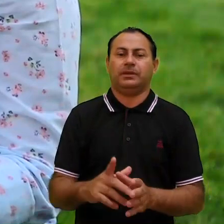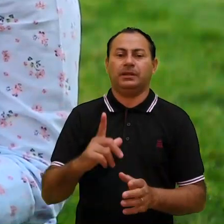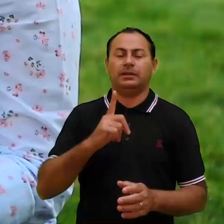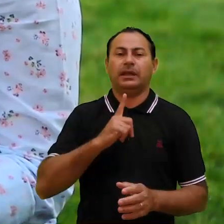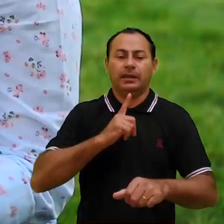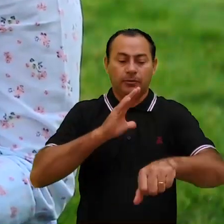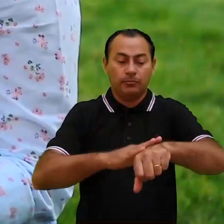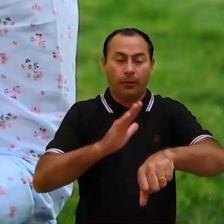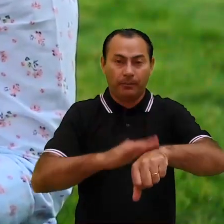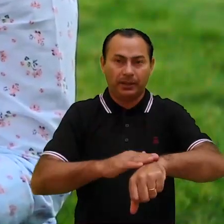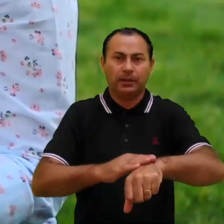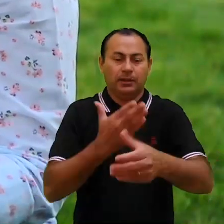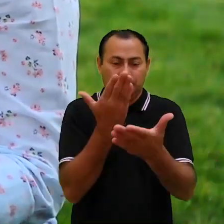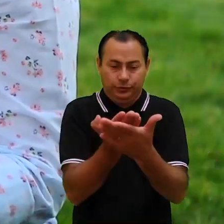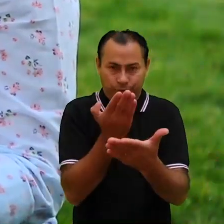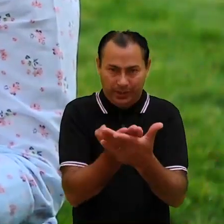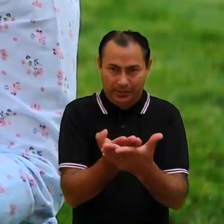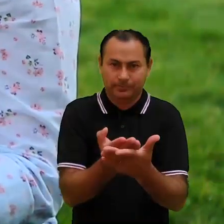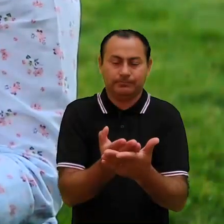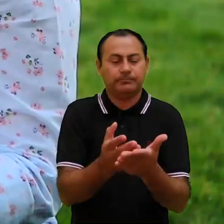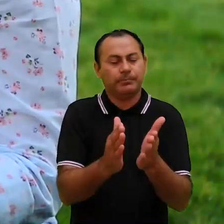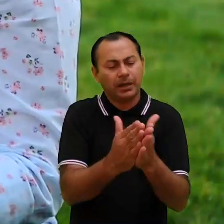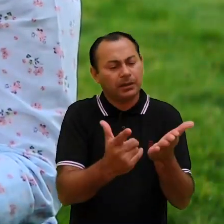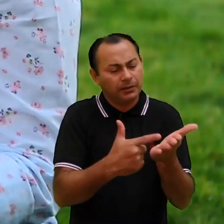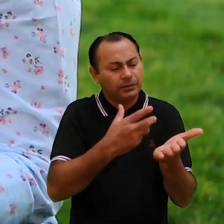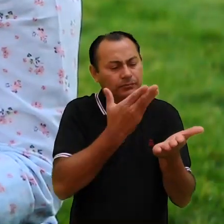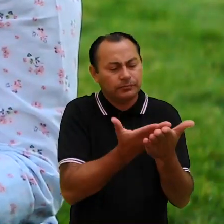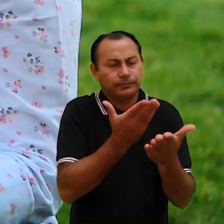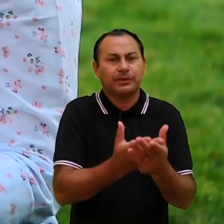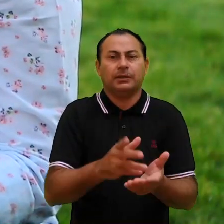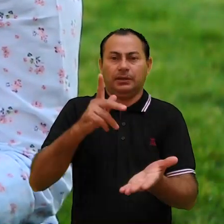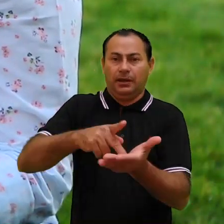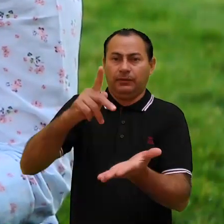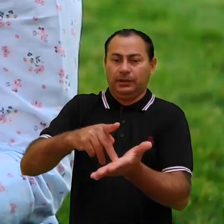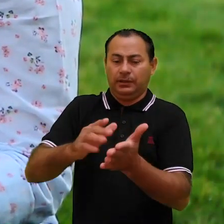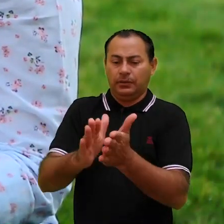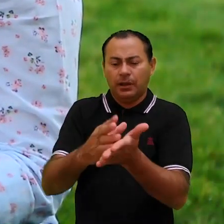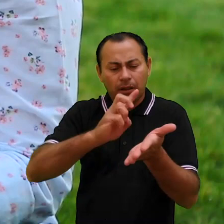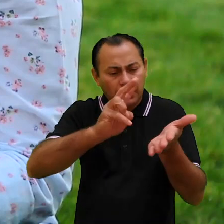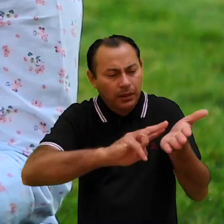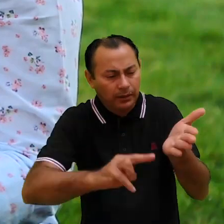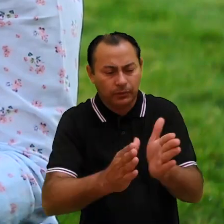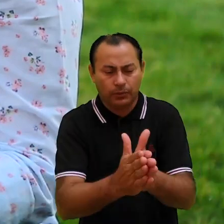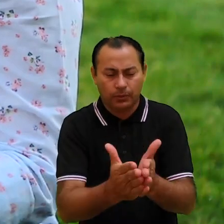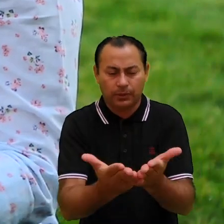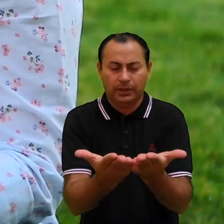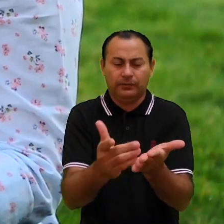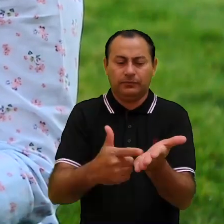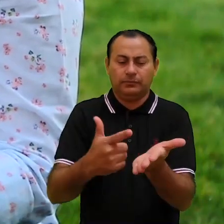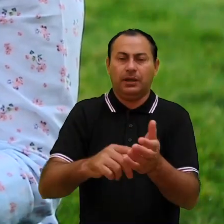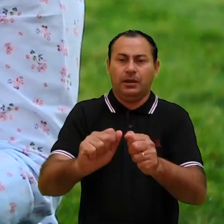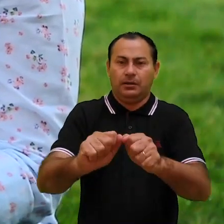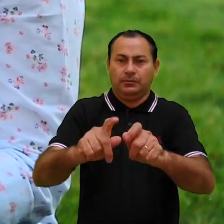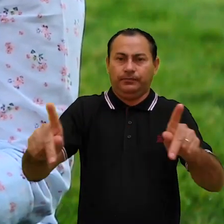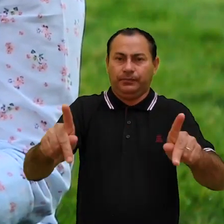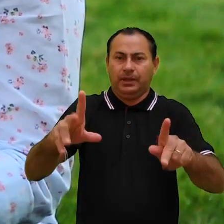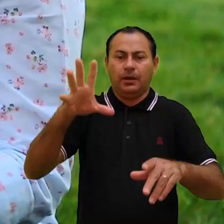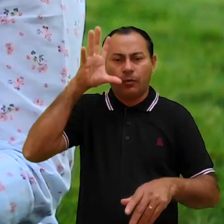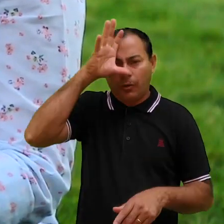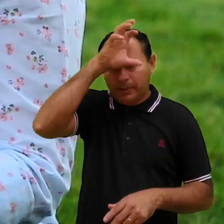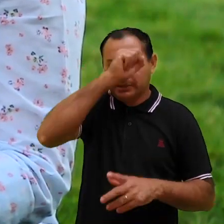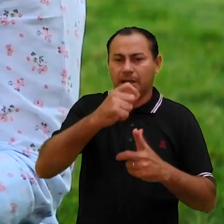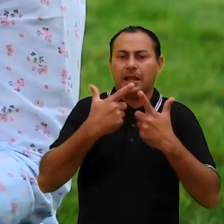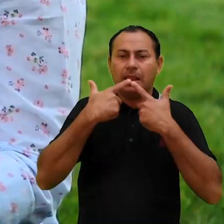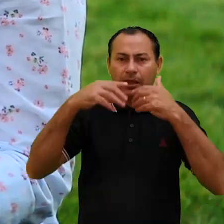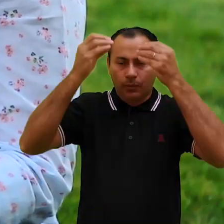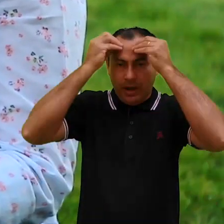tirar um momento para estudá-lo. Na verdade, lendo o livro do Apocalipse, você poderá compreender mais sobre esta linguagem